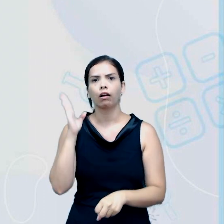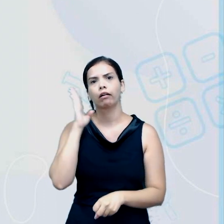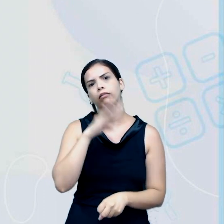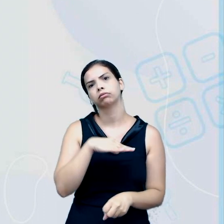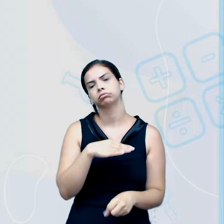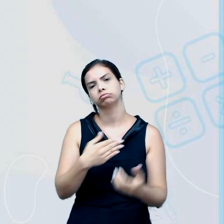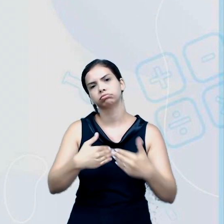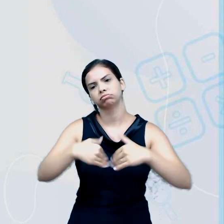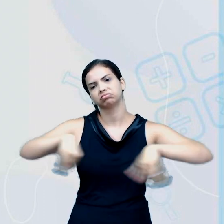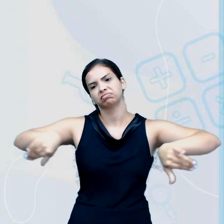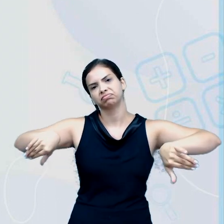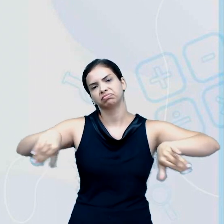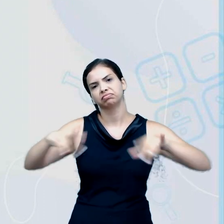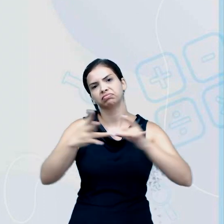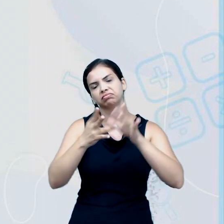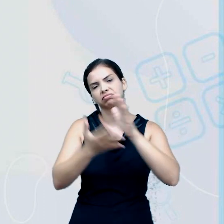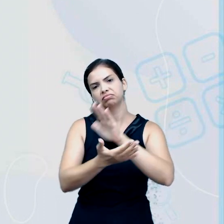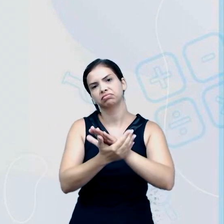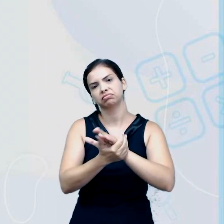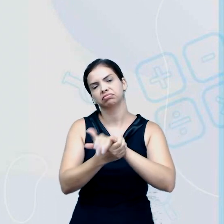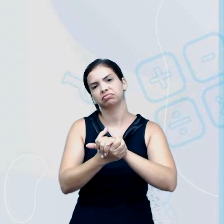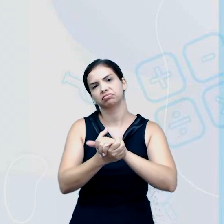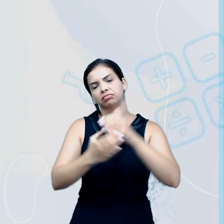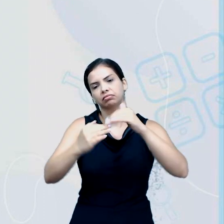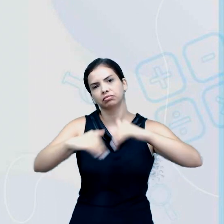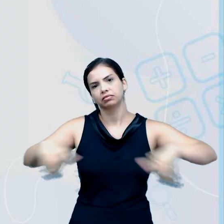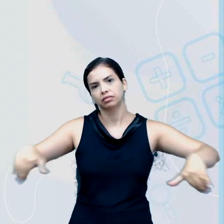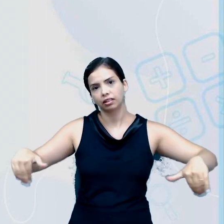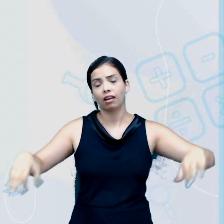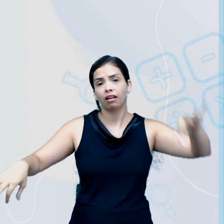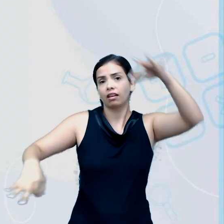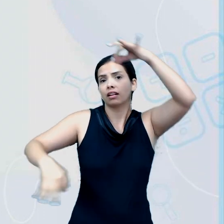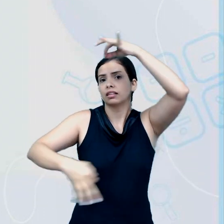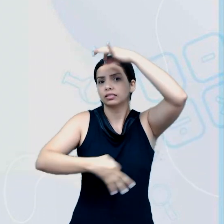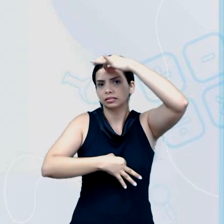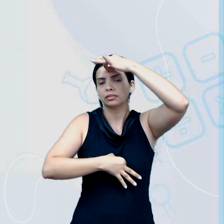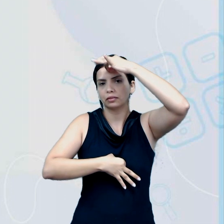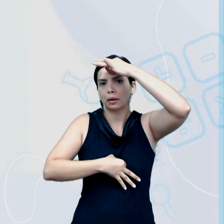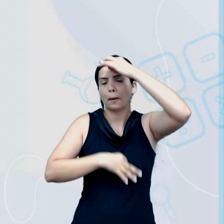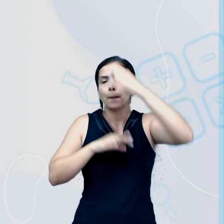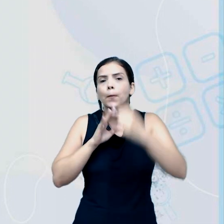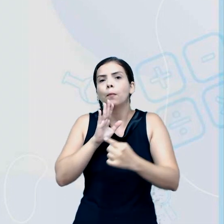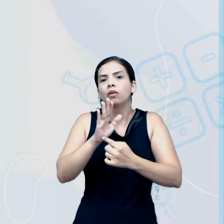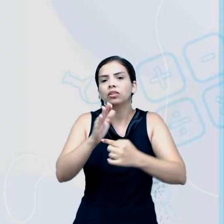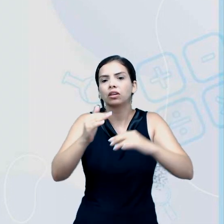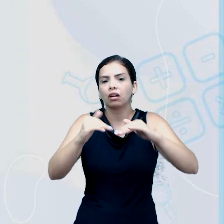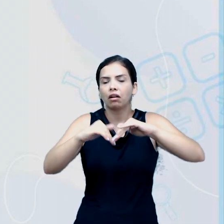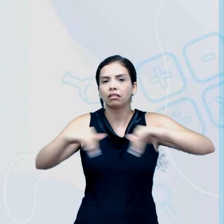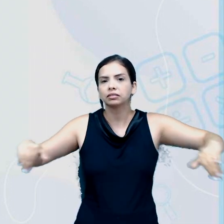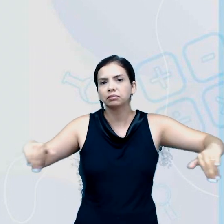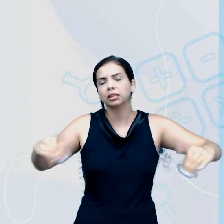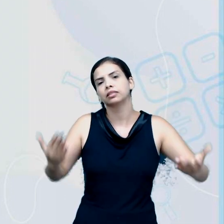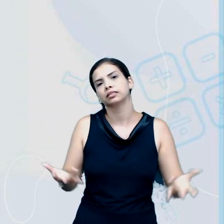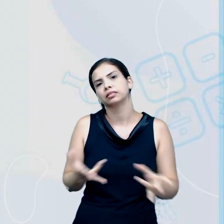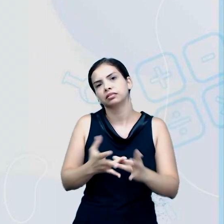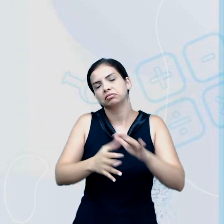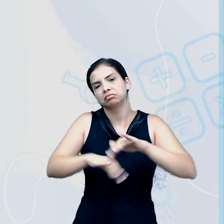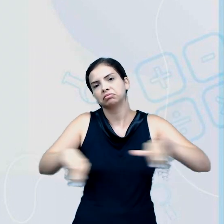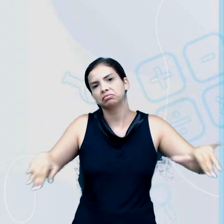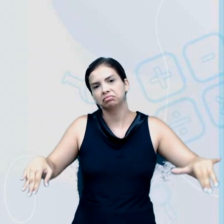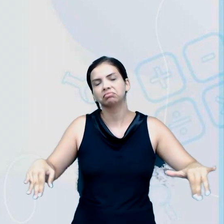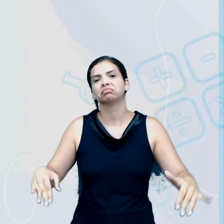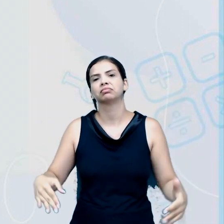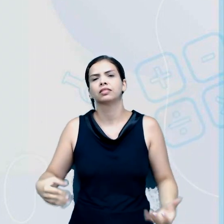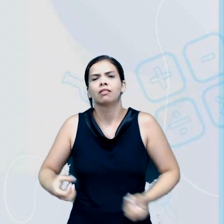casamento deles essa performance foi para acabar a relação deles vejo que coisa linda que coisa